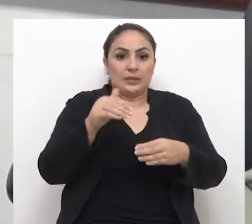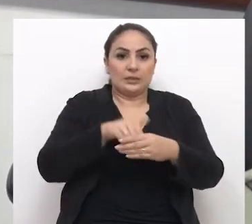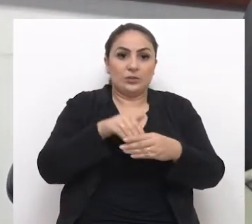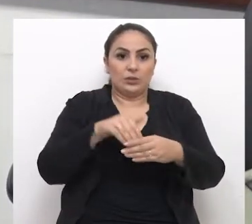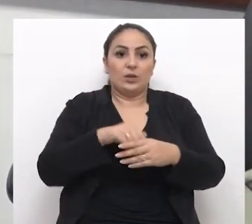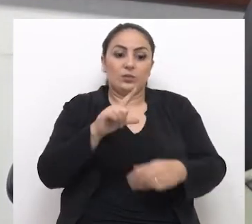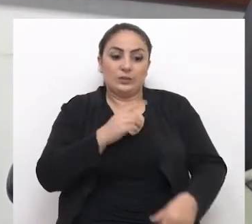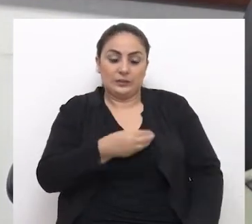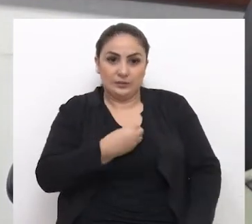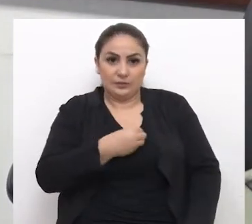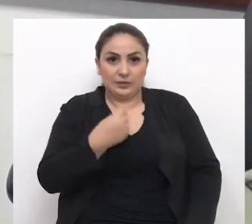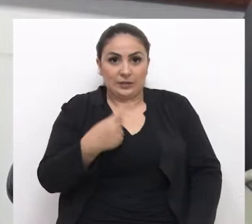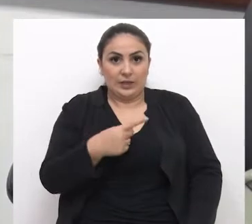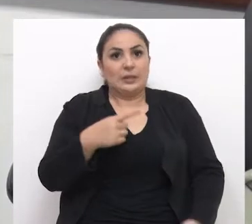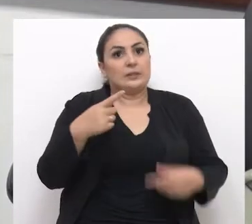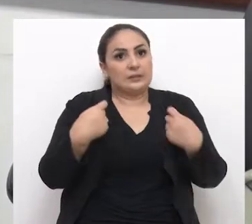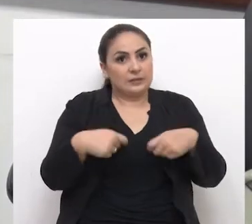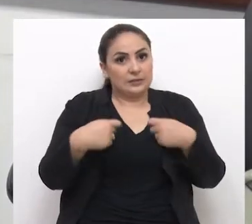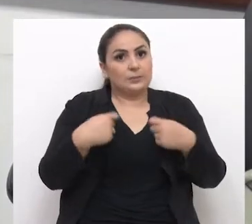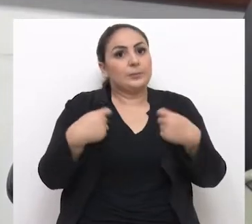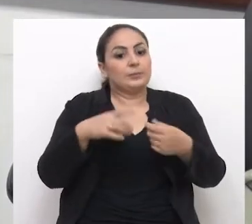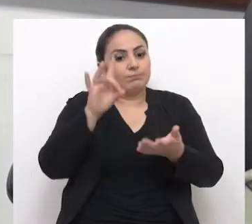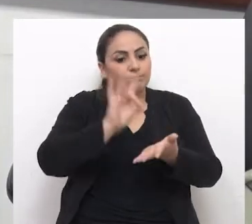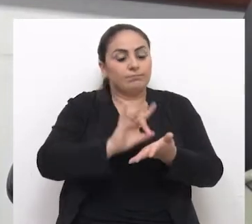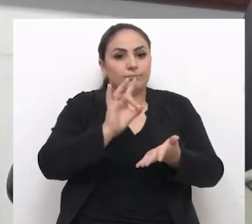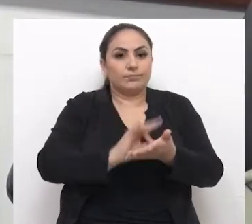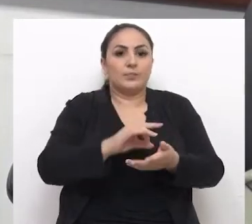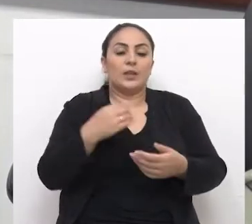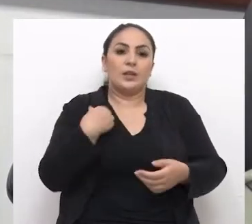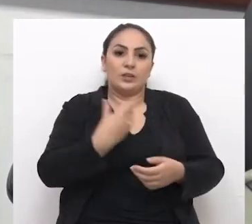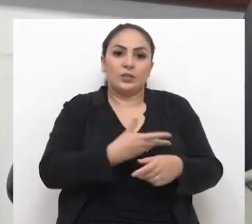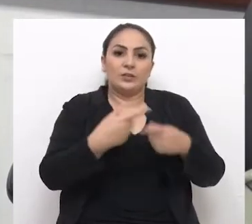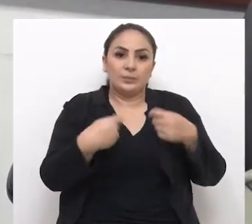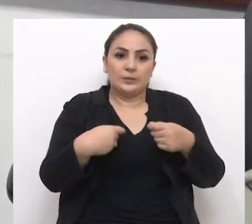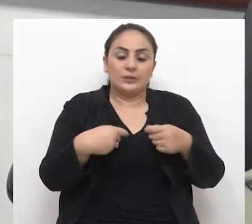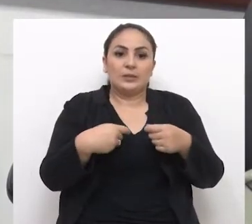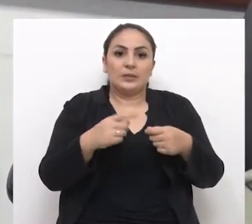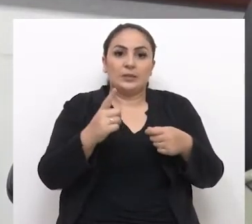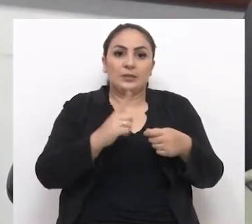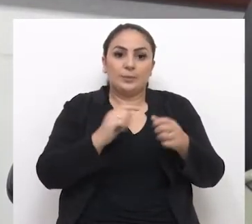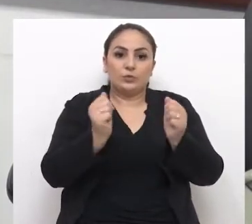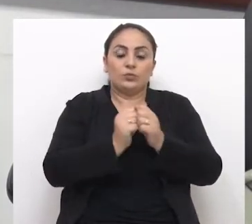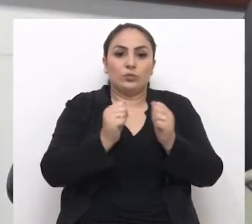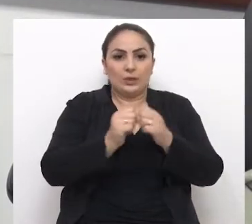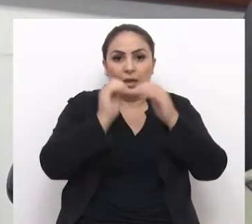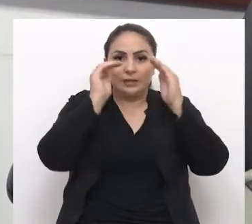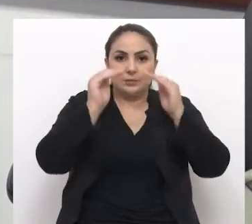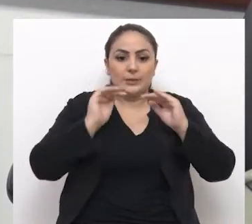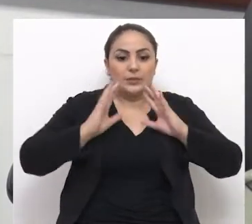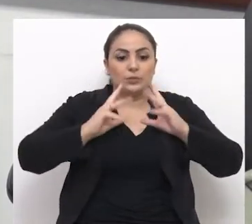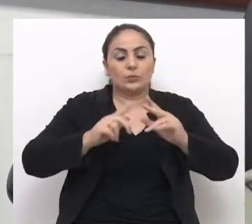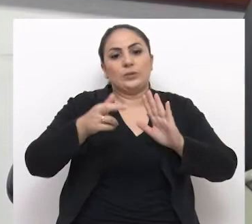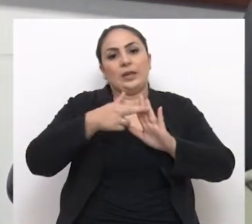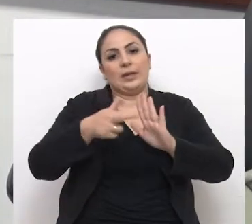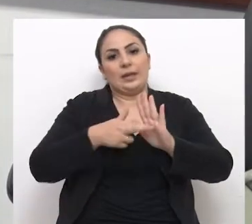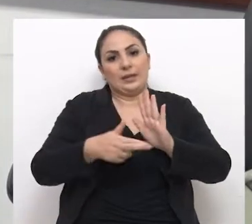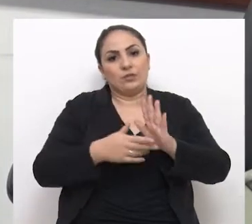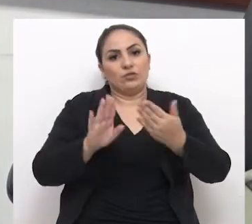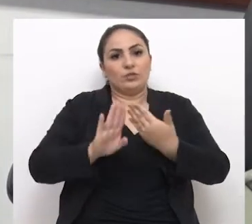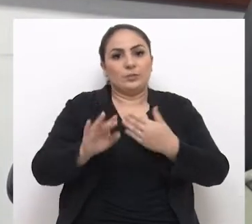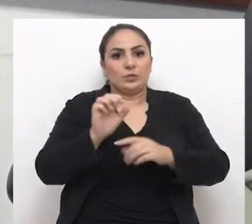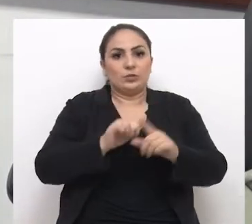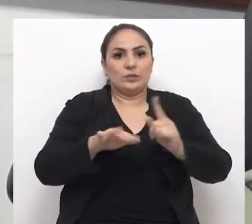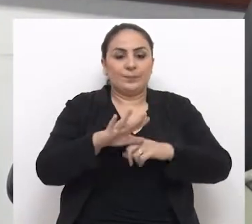processo eleitoral está aí, é necessário, precisa ser concretizado e nós precisamos, a par disso, respeitar todas as